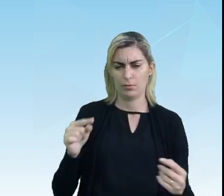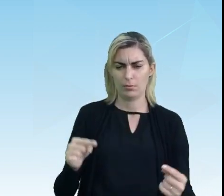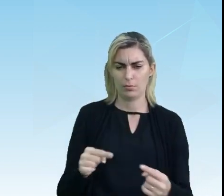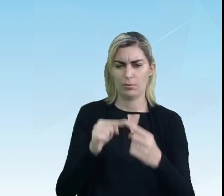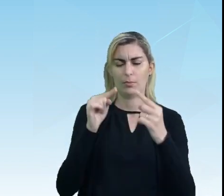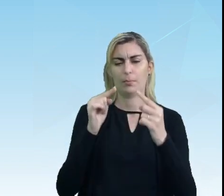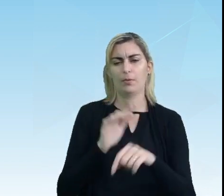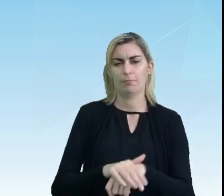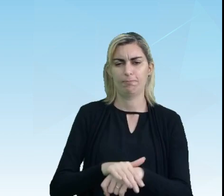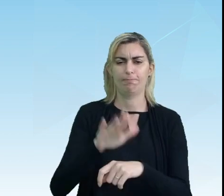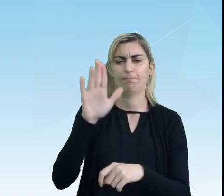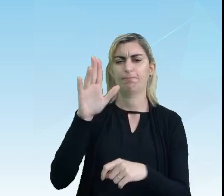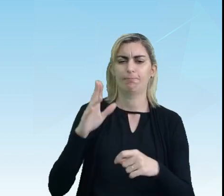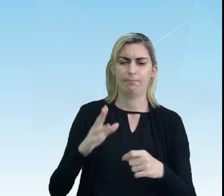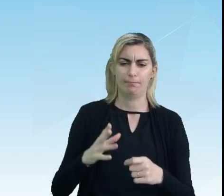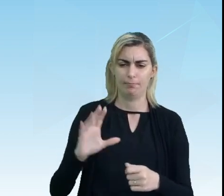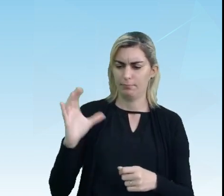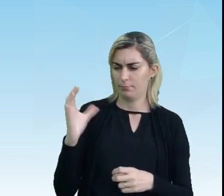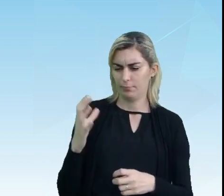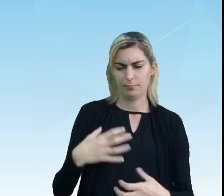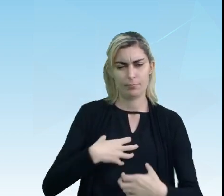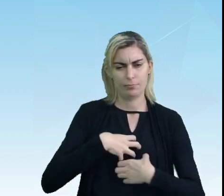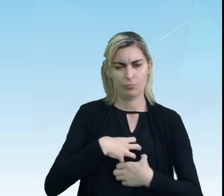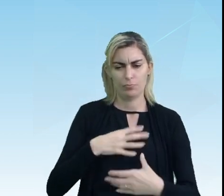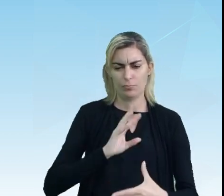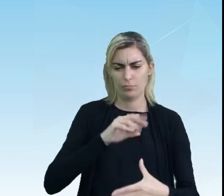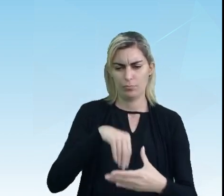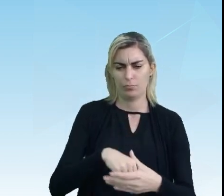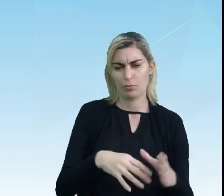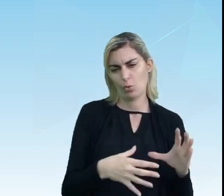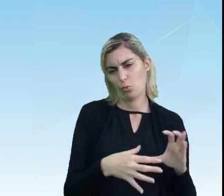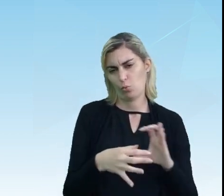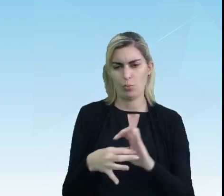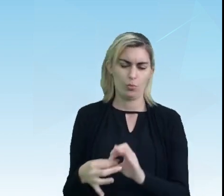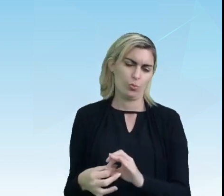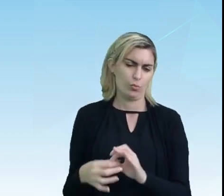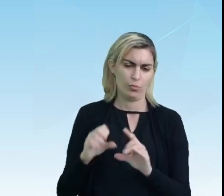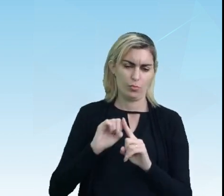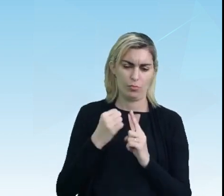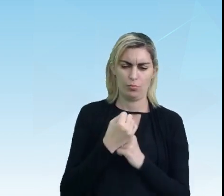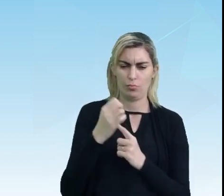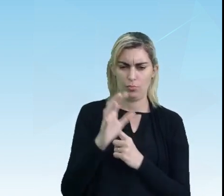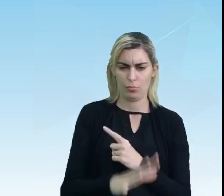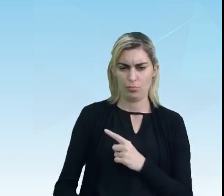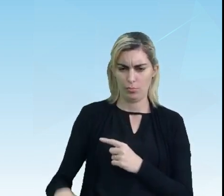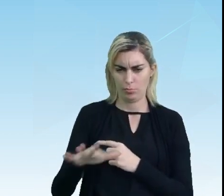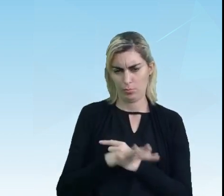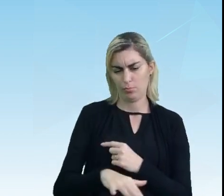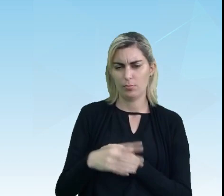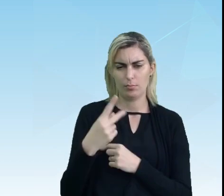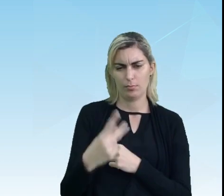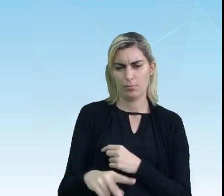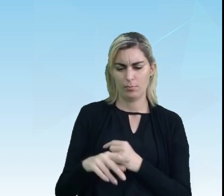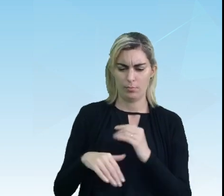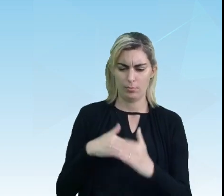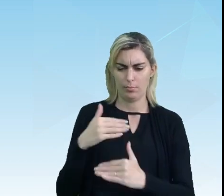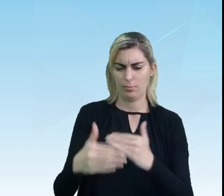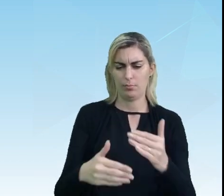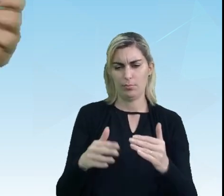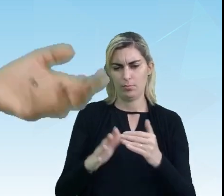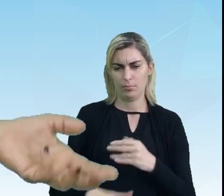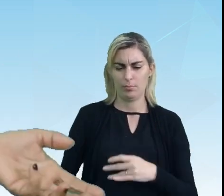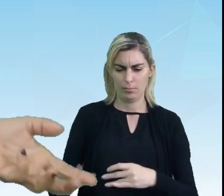impactos mais duramente sentidos dentro do nosso contexto socioespacial, tá? Essas são as consequências